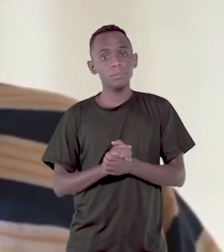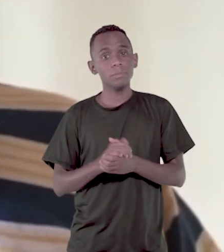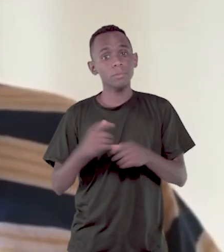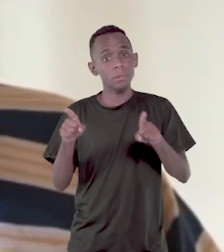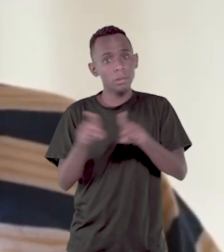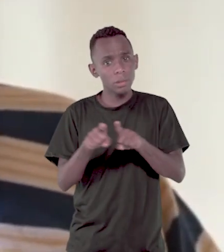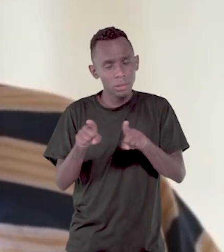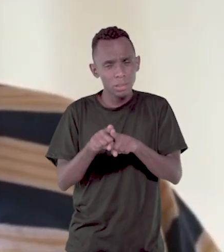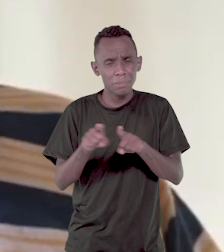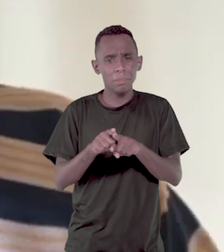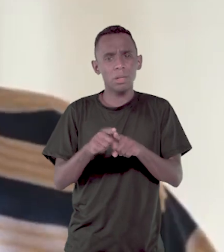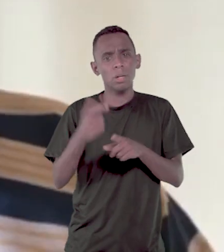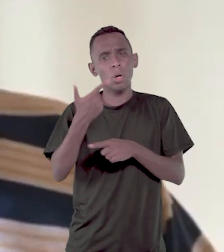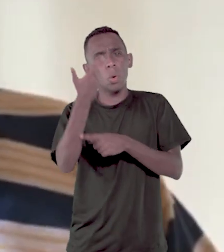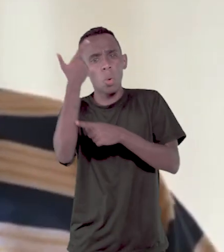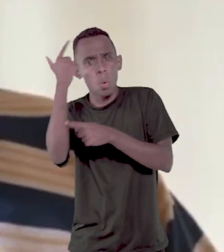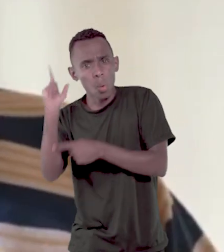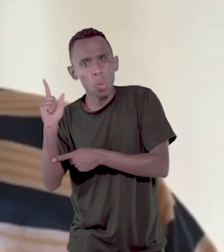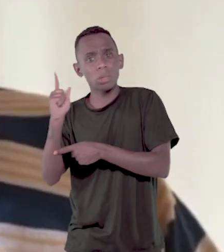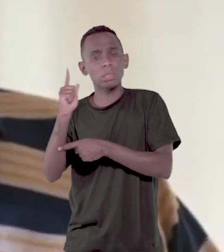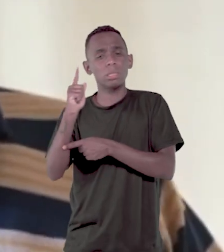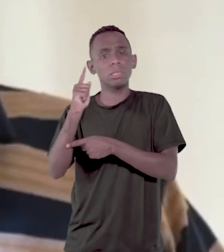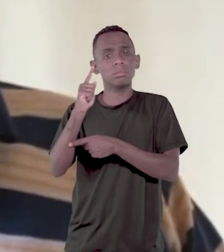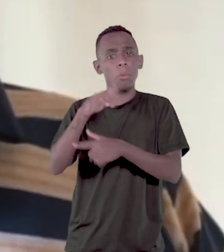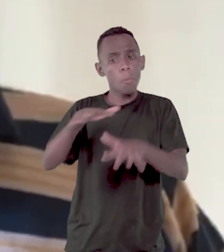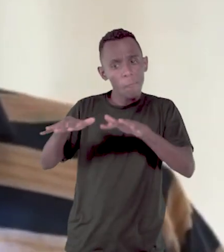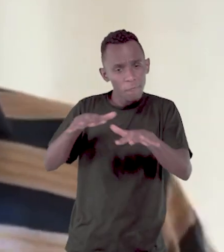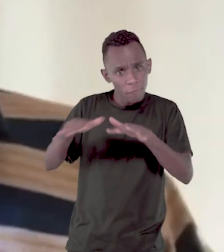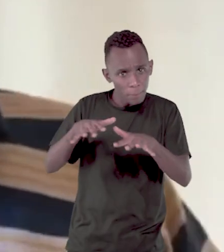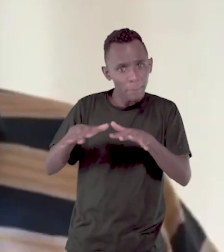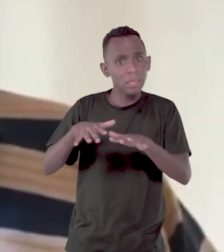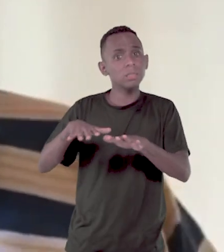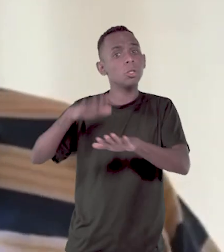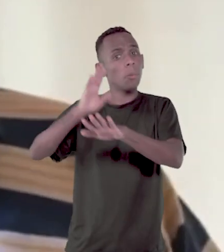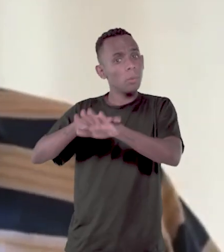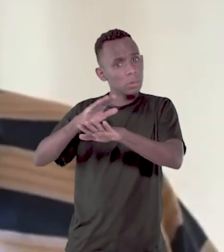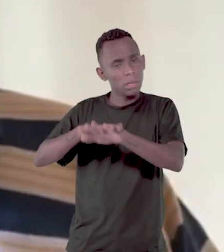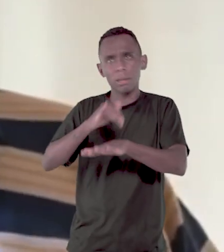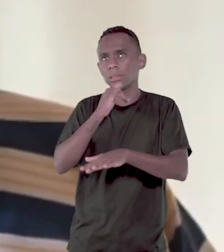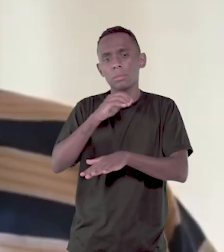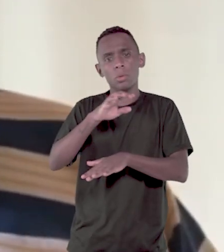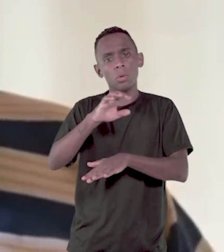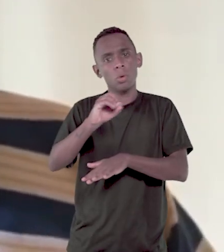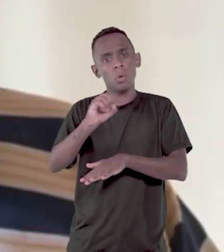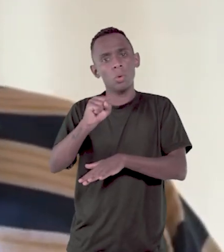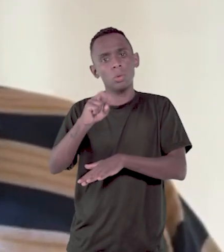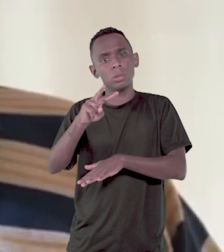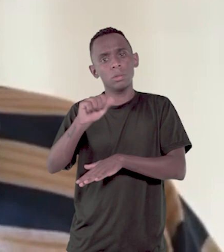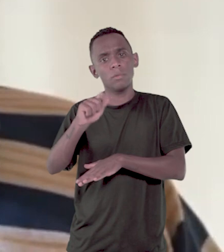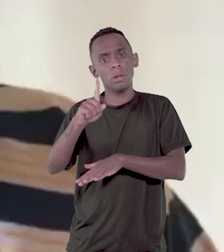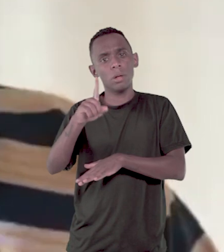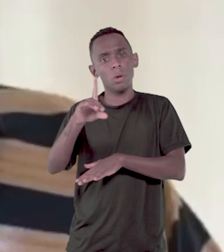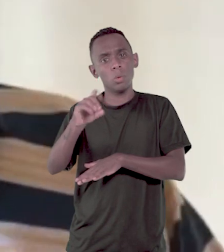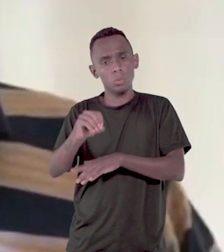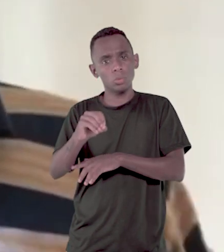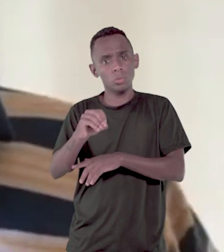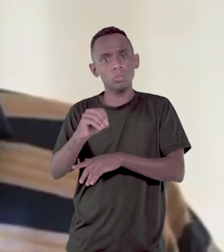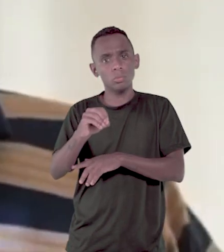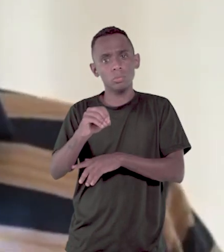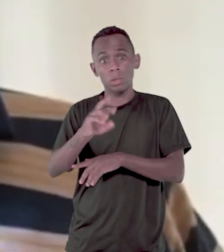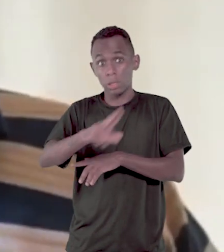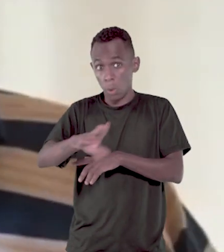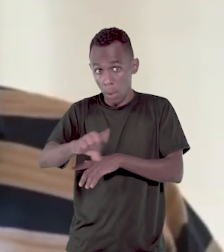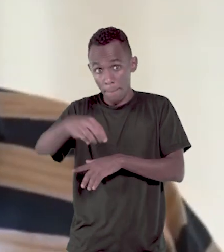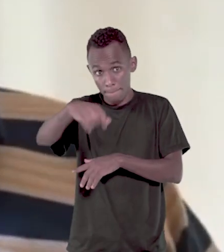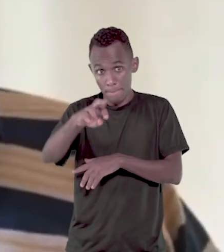corrente da antropofagia, que é a corrente mais radical do modernismo, que é a do Oswald de Andrade, e não é